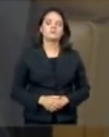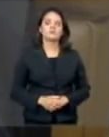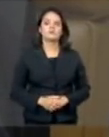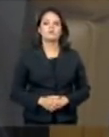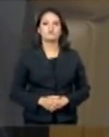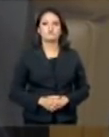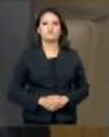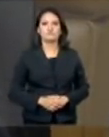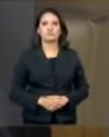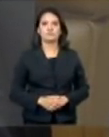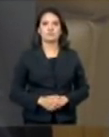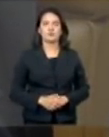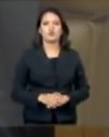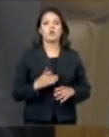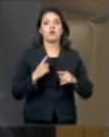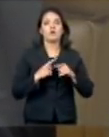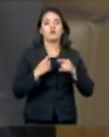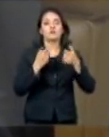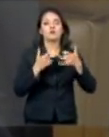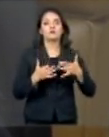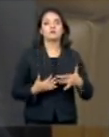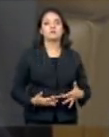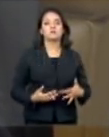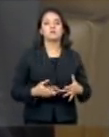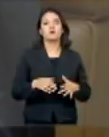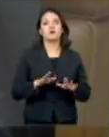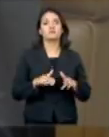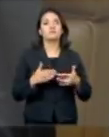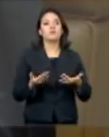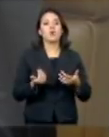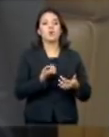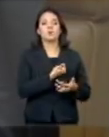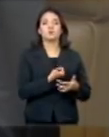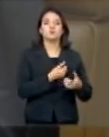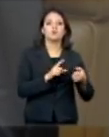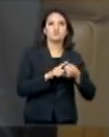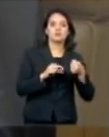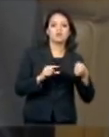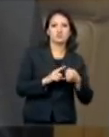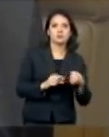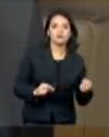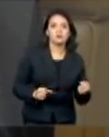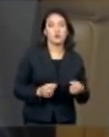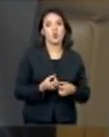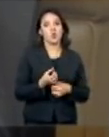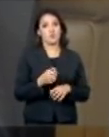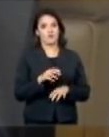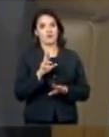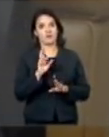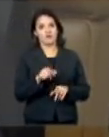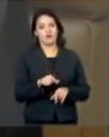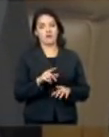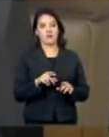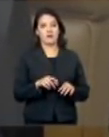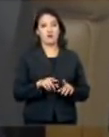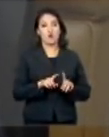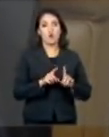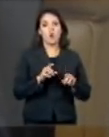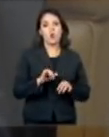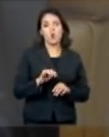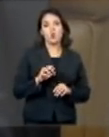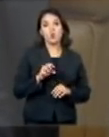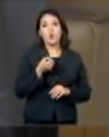37 parágrafo 5º da constituição da república ou ou a existência de flagrante